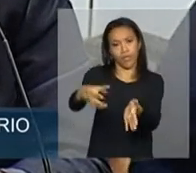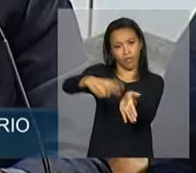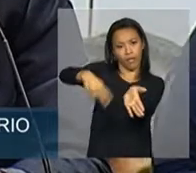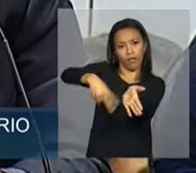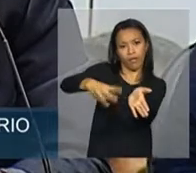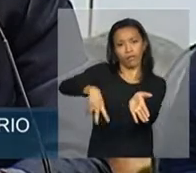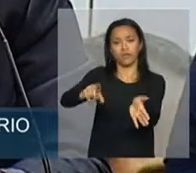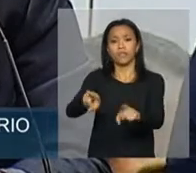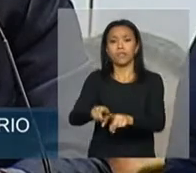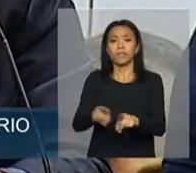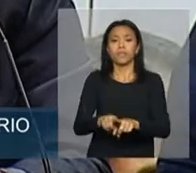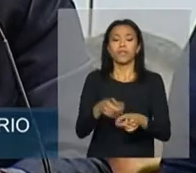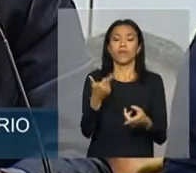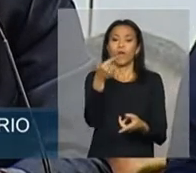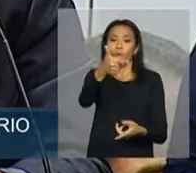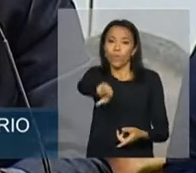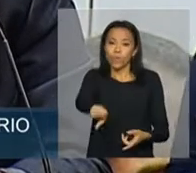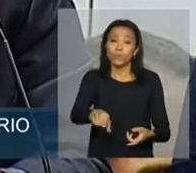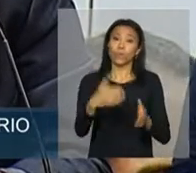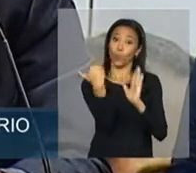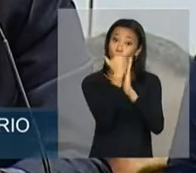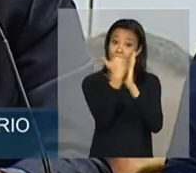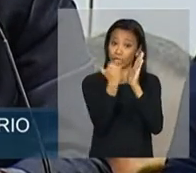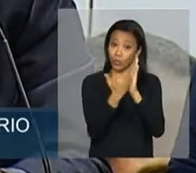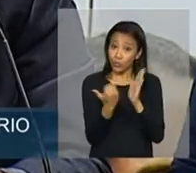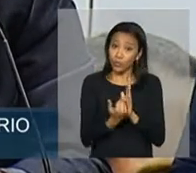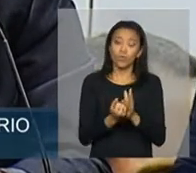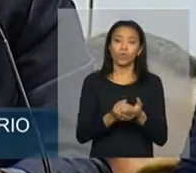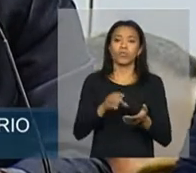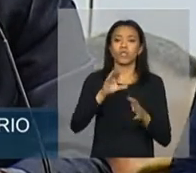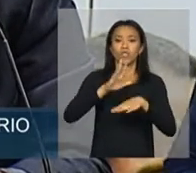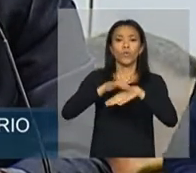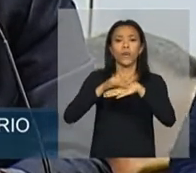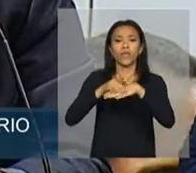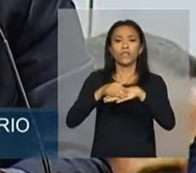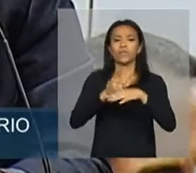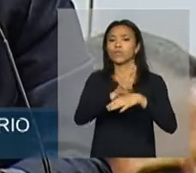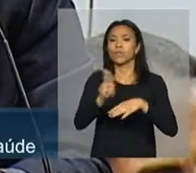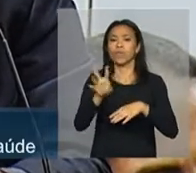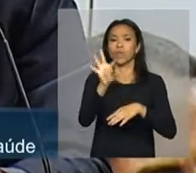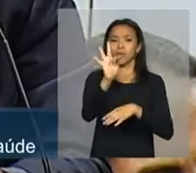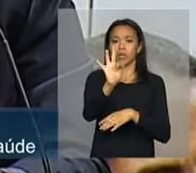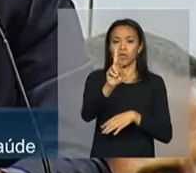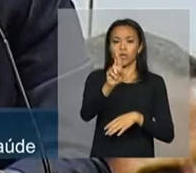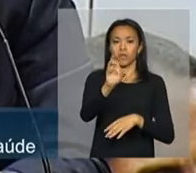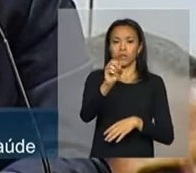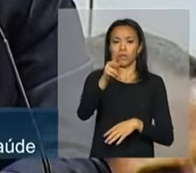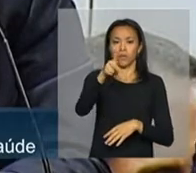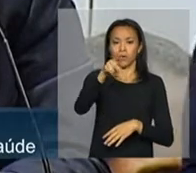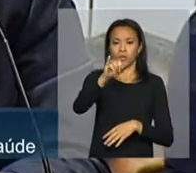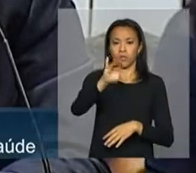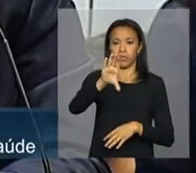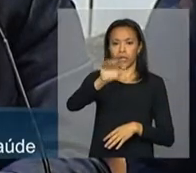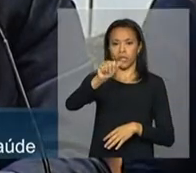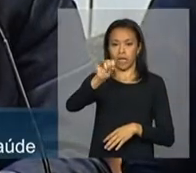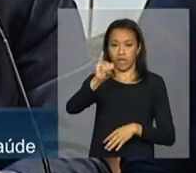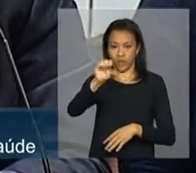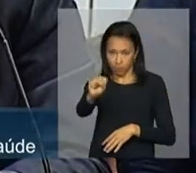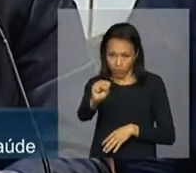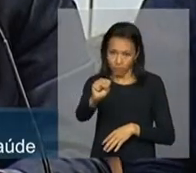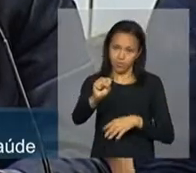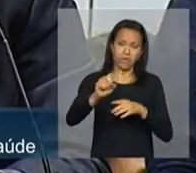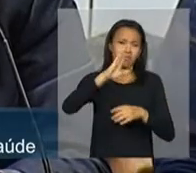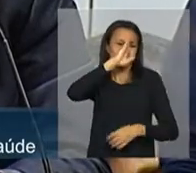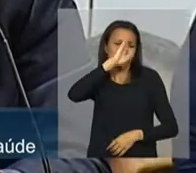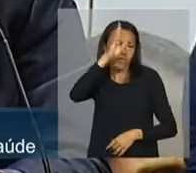em determinadas regiões do Brasil também um conteúdo sobre doenças tropicais Mais especificamente para aqueles que forem lá